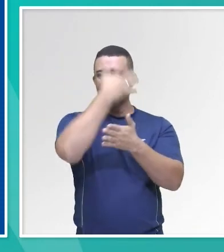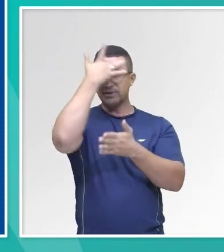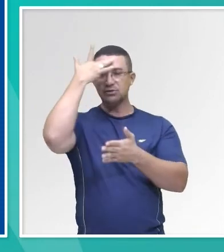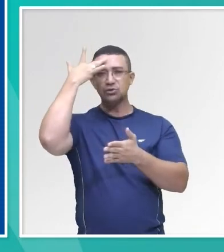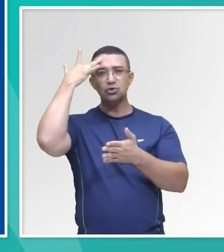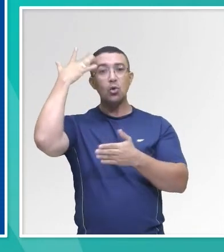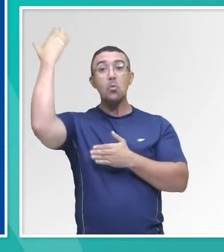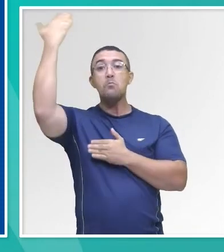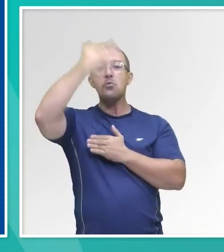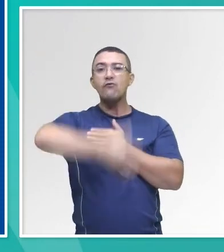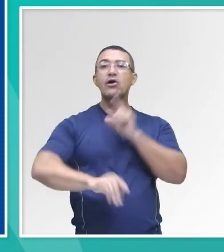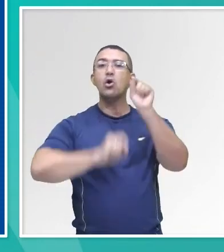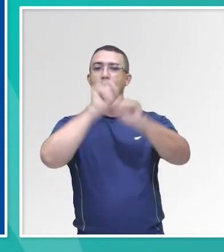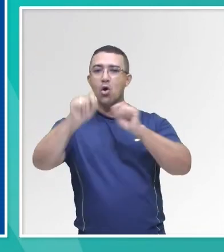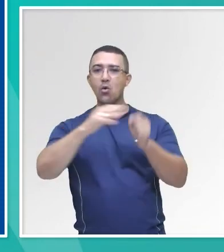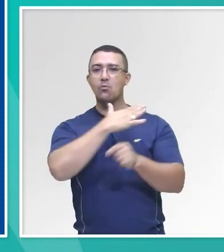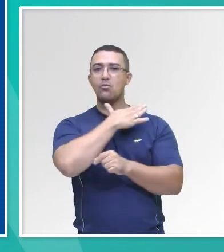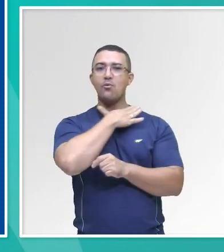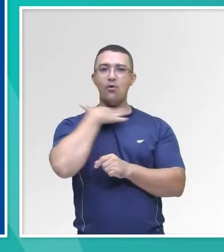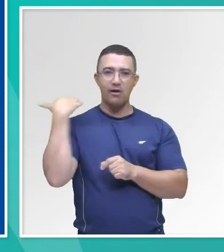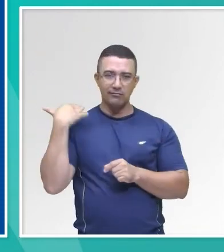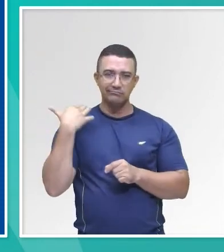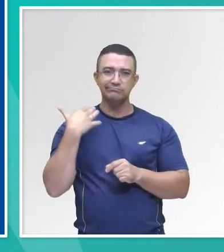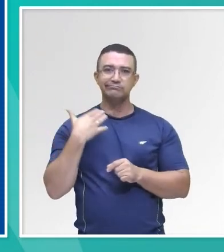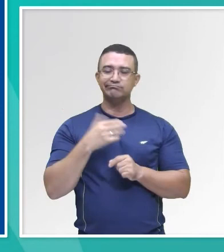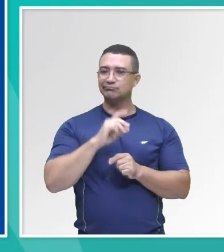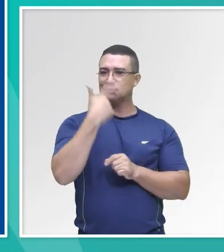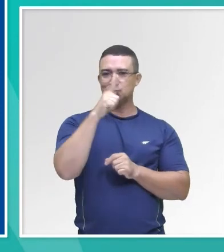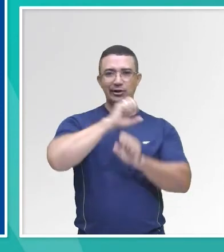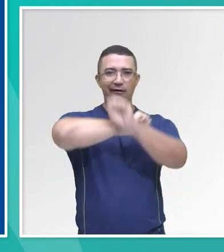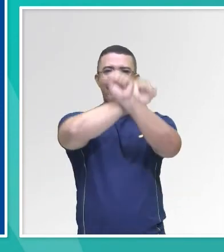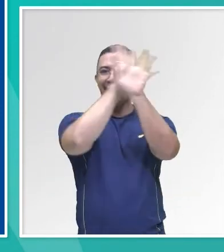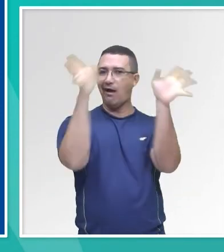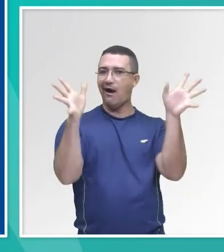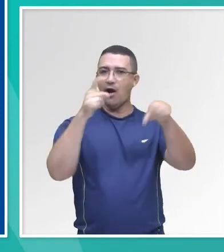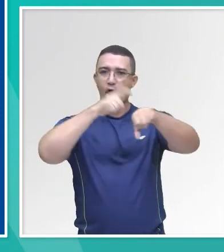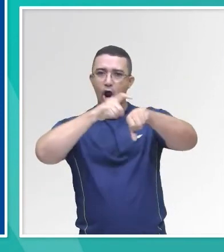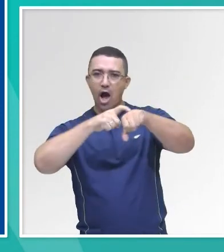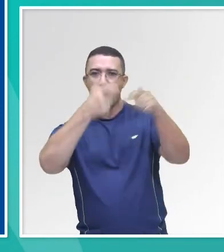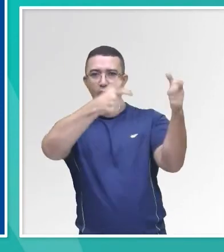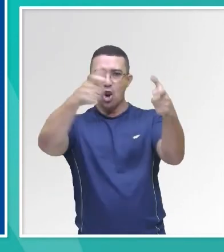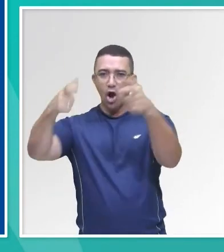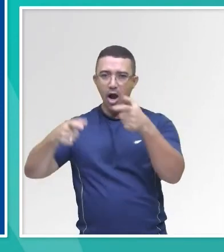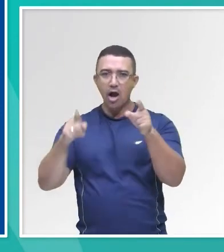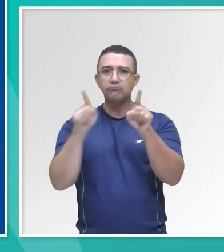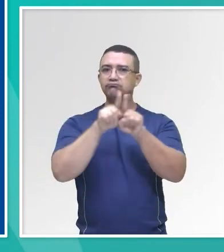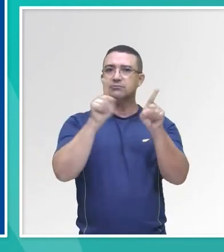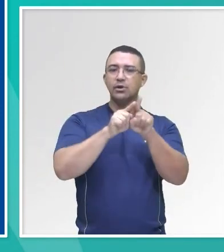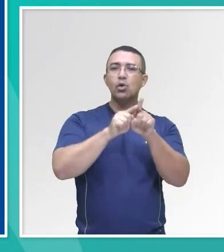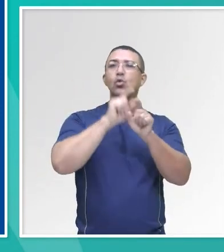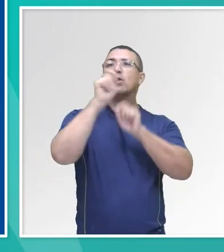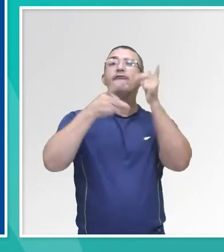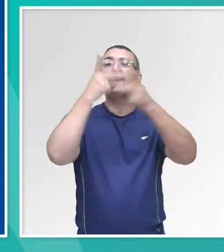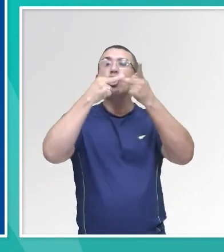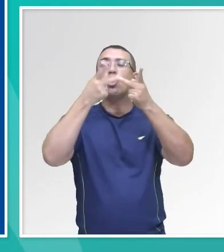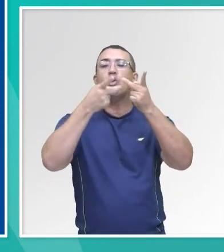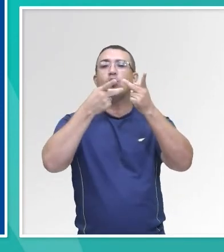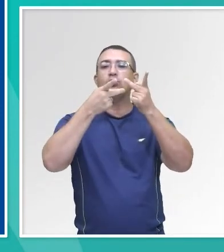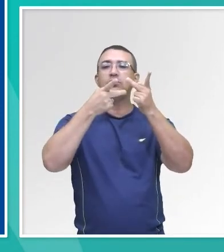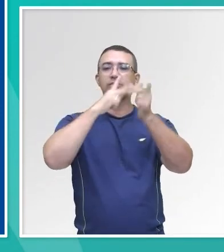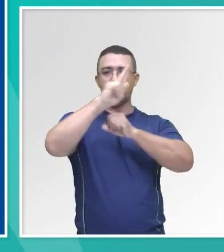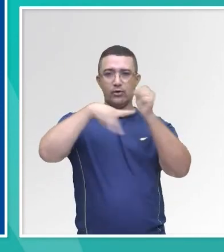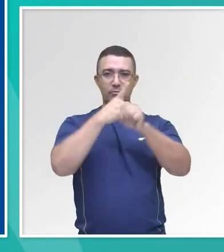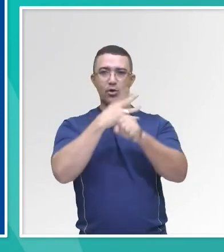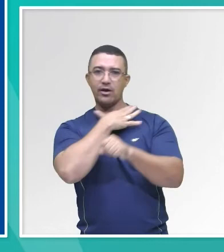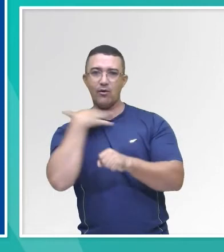testemunhas, lacunas diversas, não há clareza sobre hora, local e frase derradeira. A família, apoiada